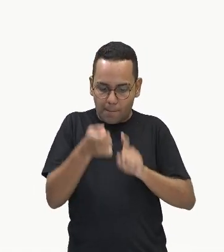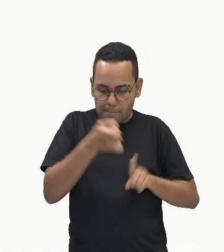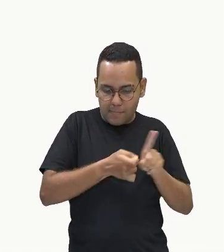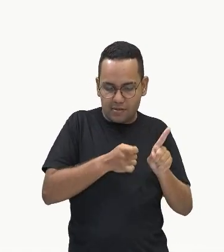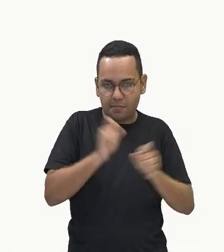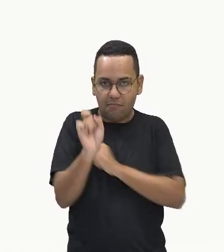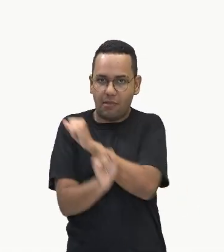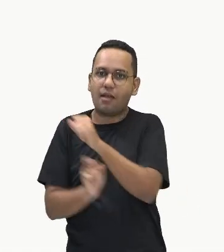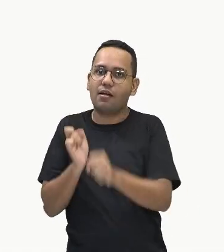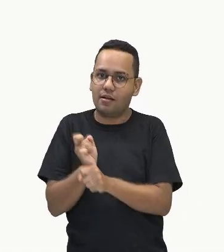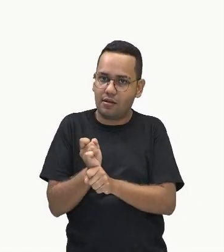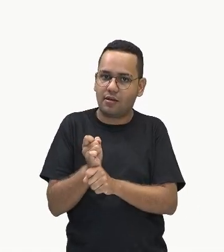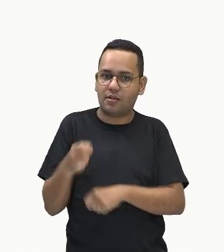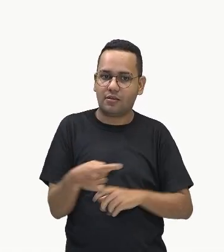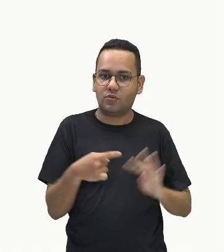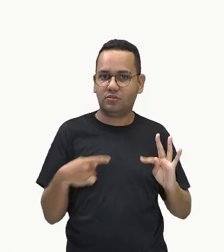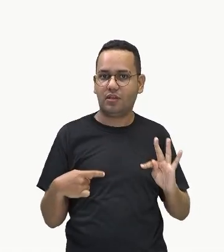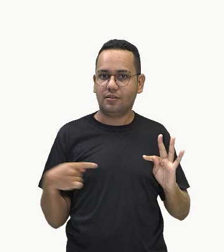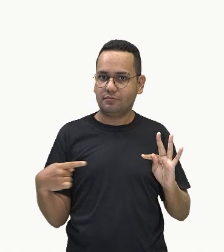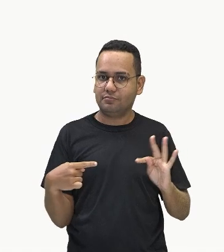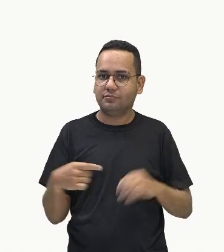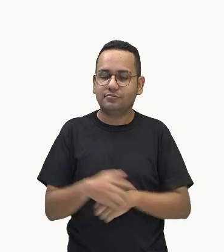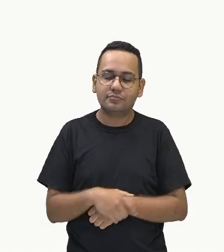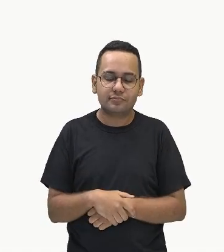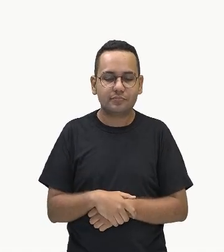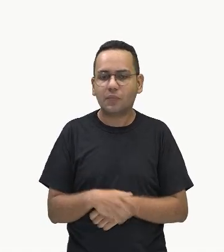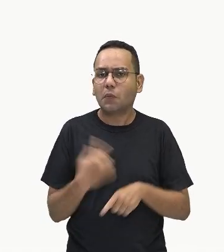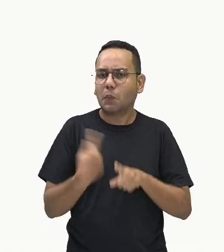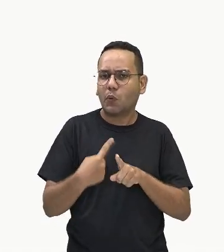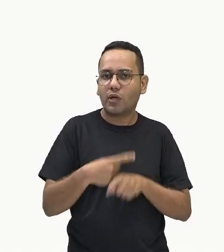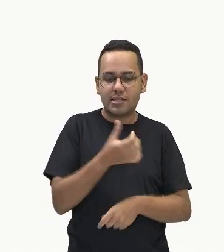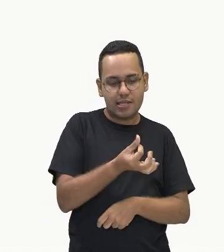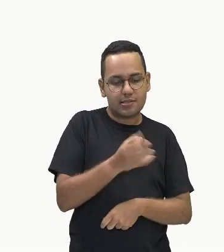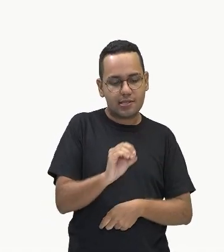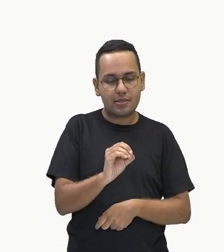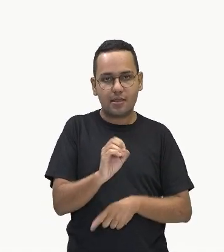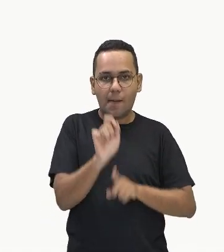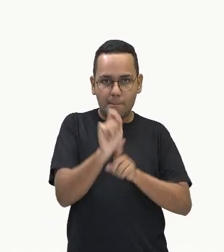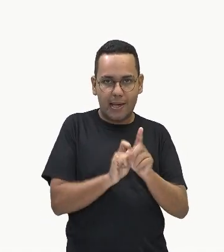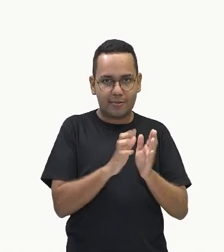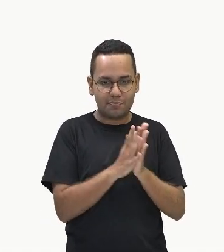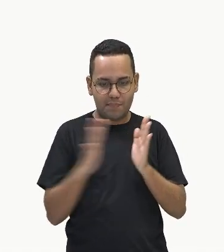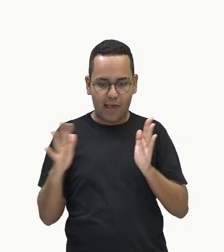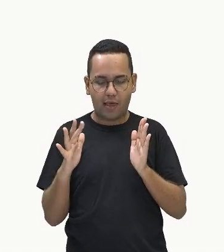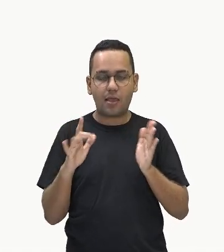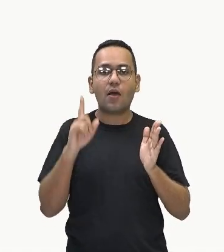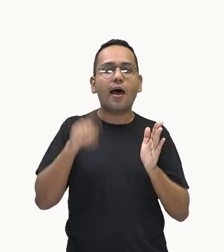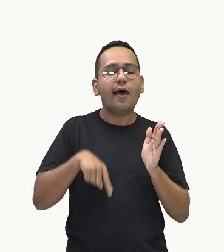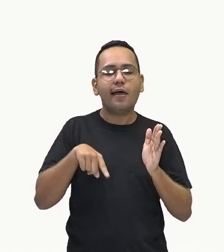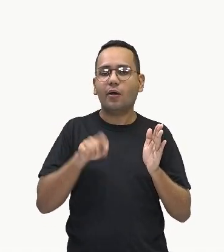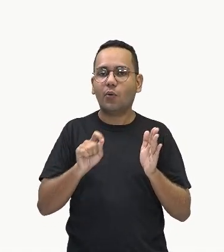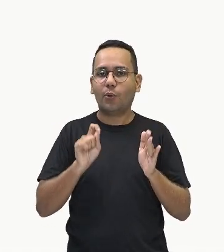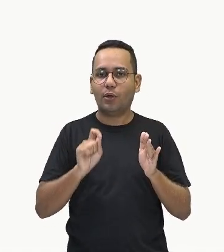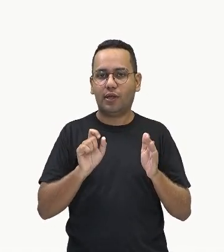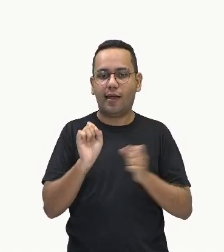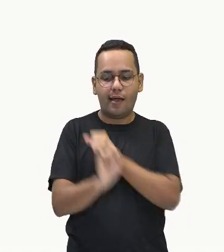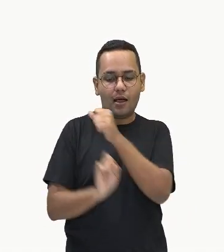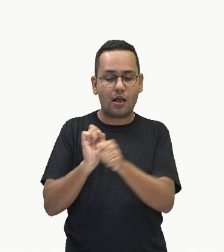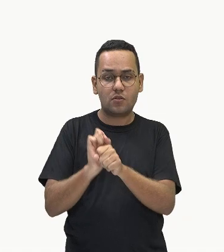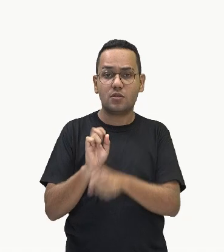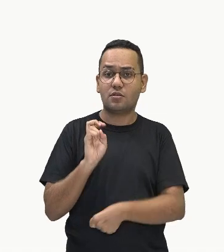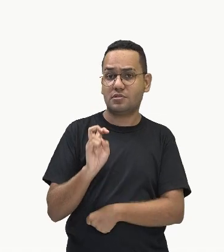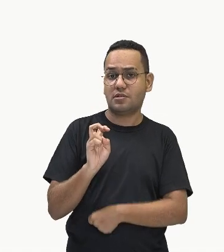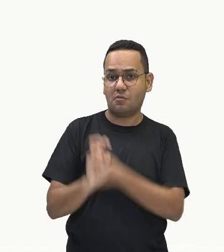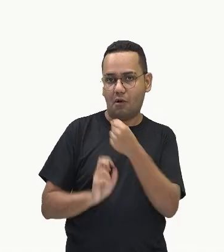exatamente o tempo, porque 60 meses dá exatamente 5 anos, ok? E aqui a